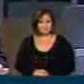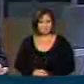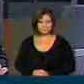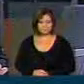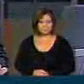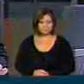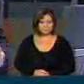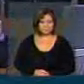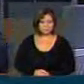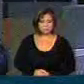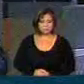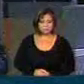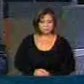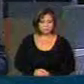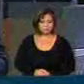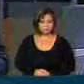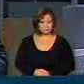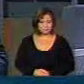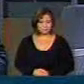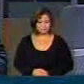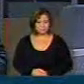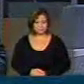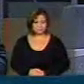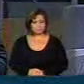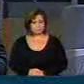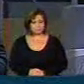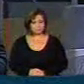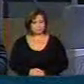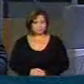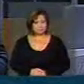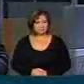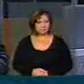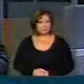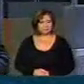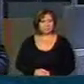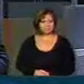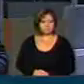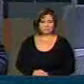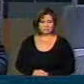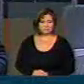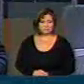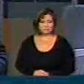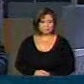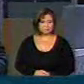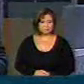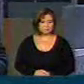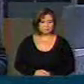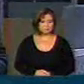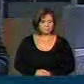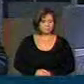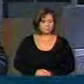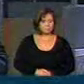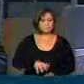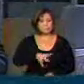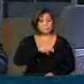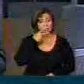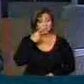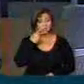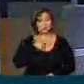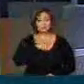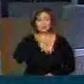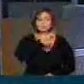Presidente Amauri, eu só queria fazer, presidente Amauri, uma Marquezelli e depois do Dimar Pacheco. Uma oportunidade de dizer da